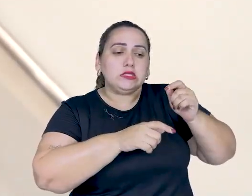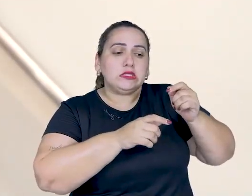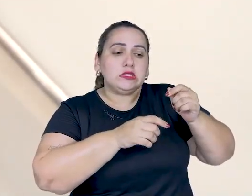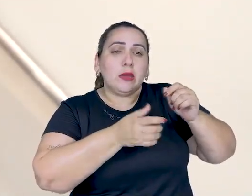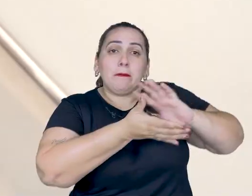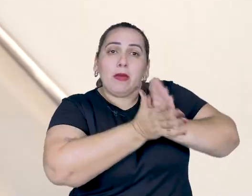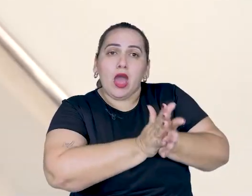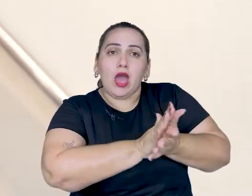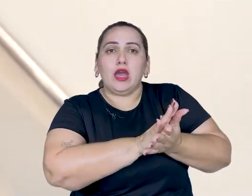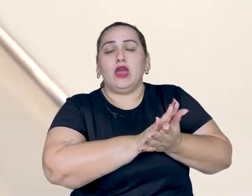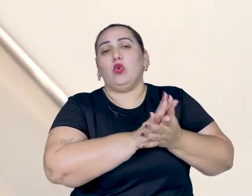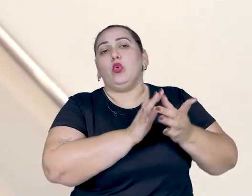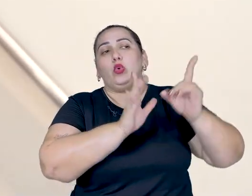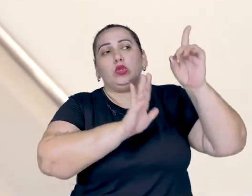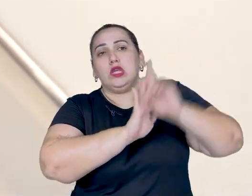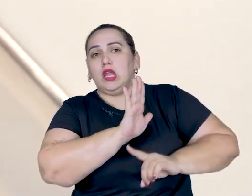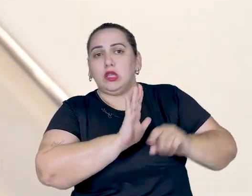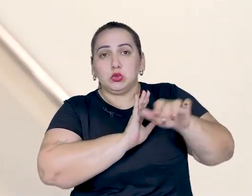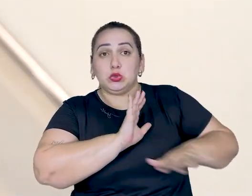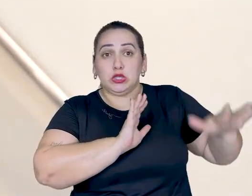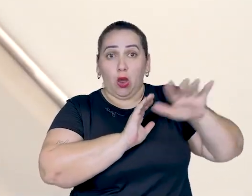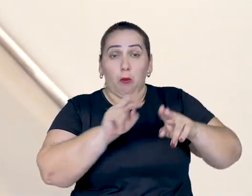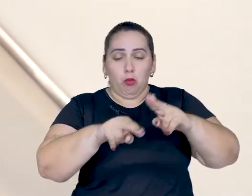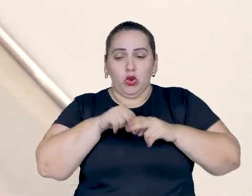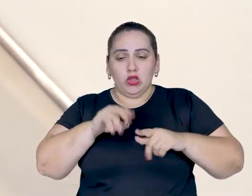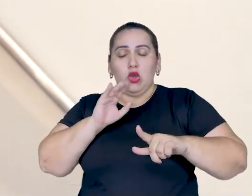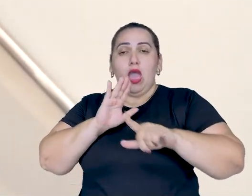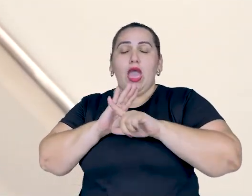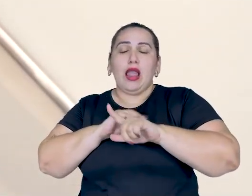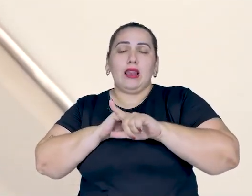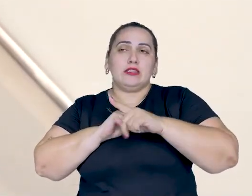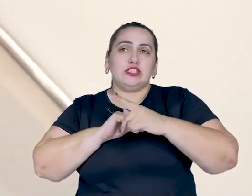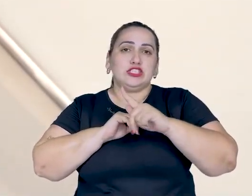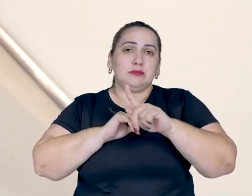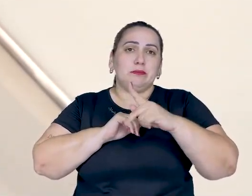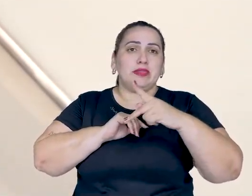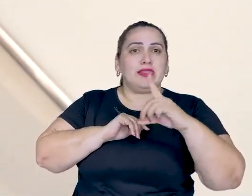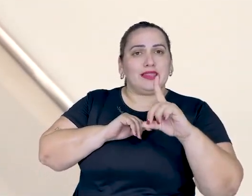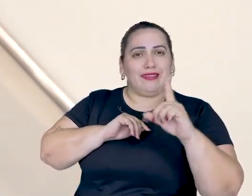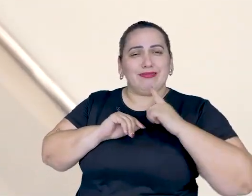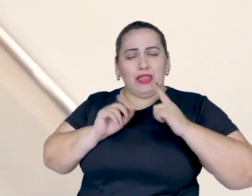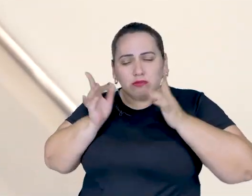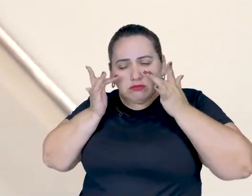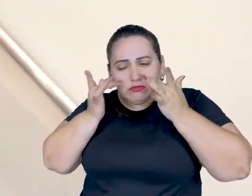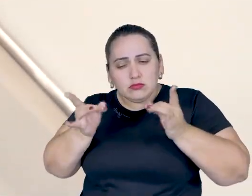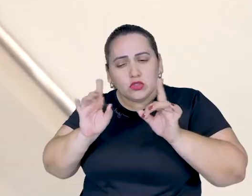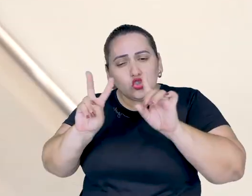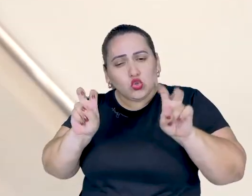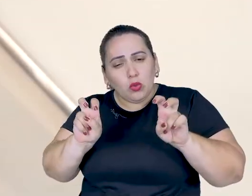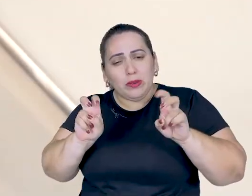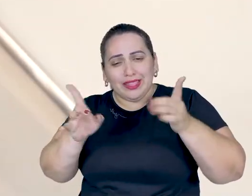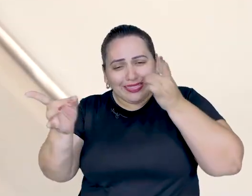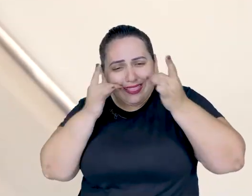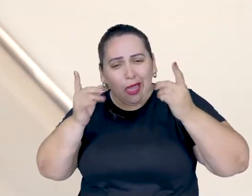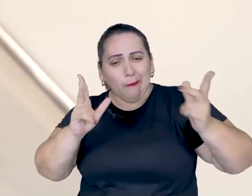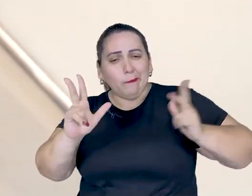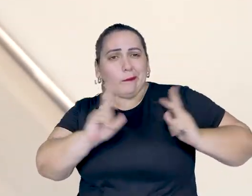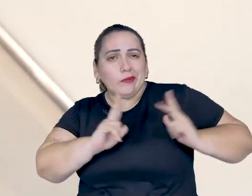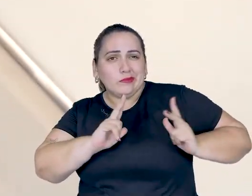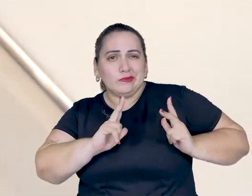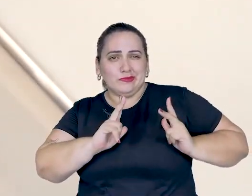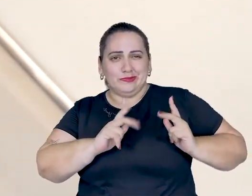deles pode afetar direitos fundamentais. Por isso, a LGPD prevê requisitos mais restritivos para o tratamento de dados